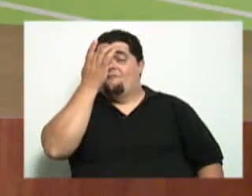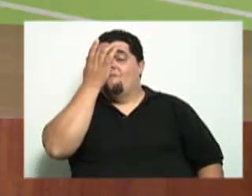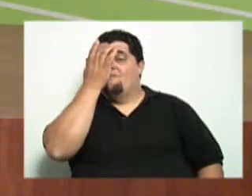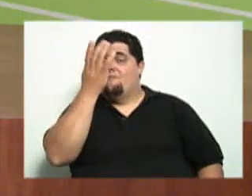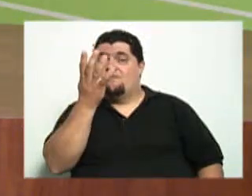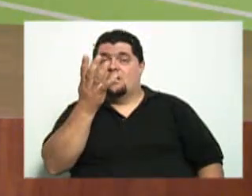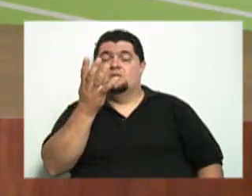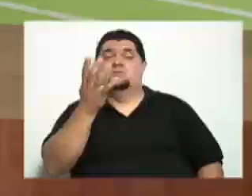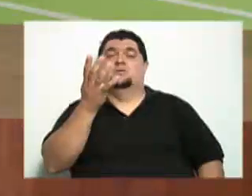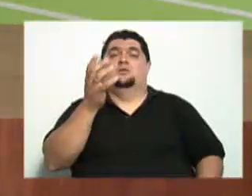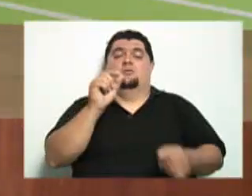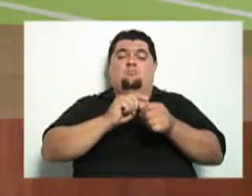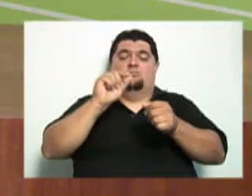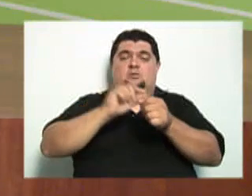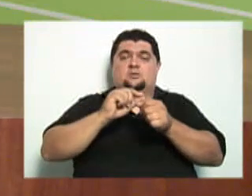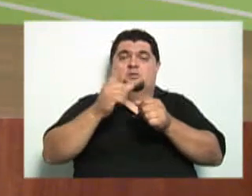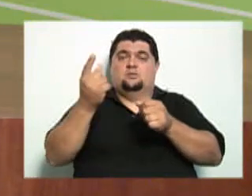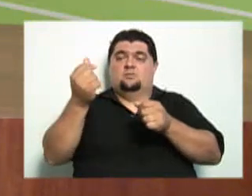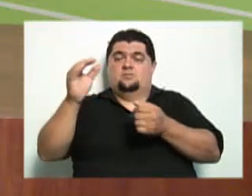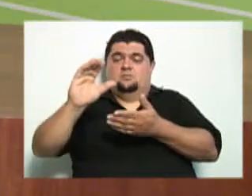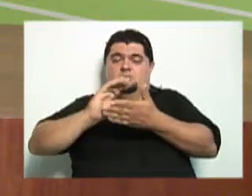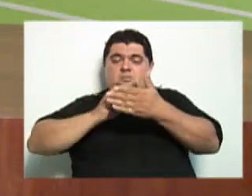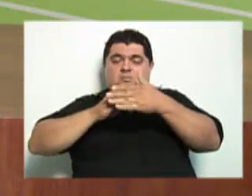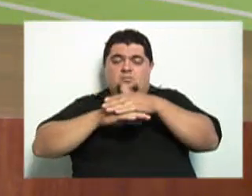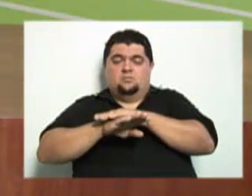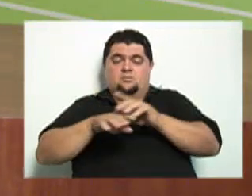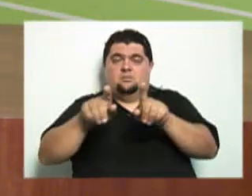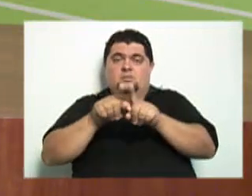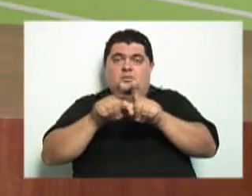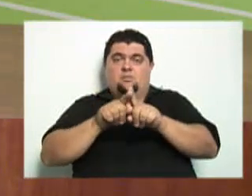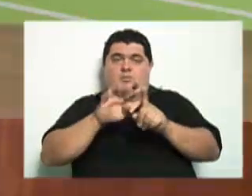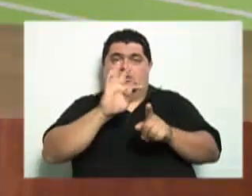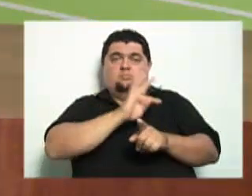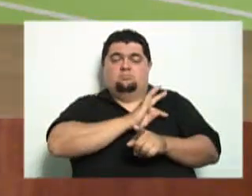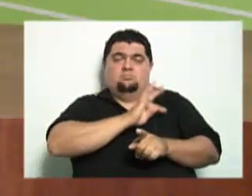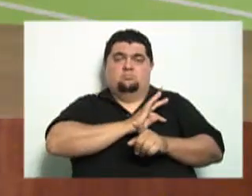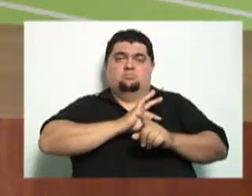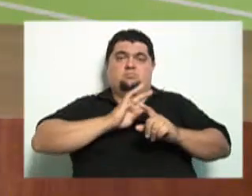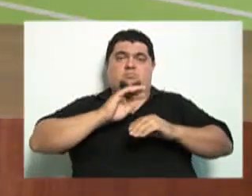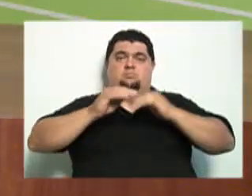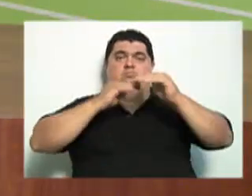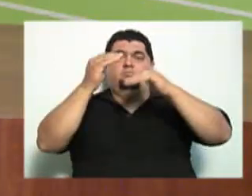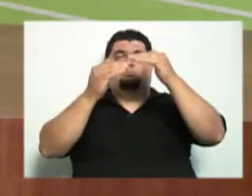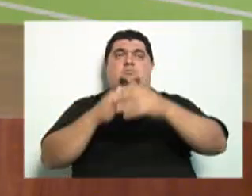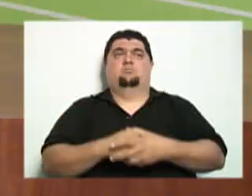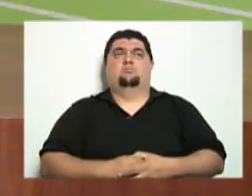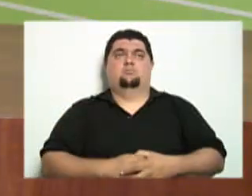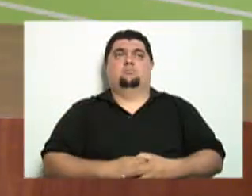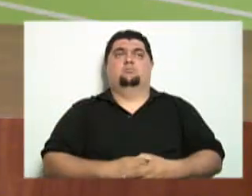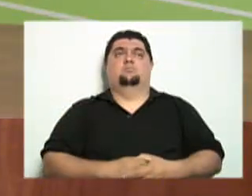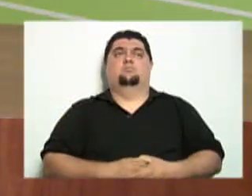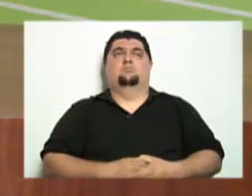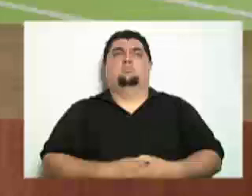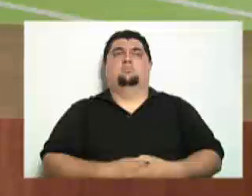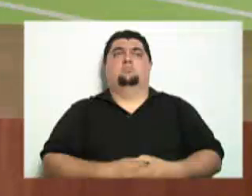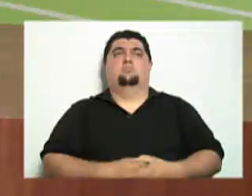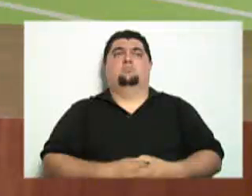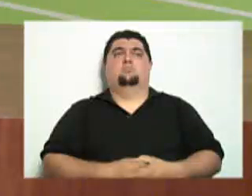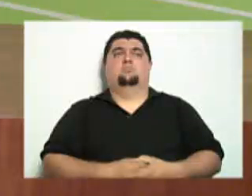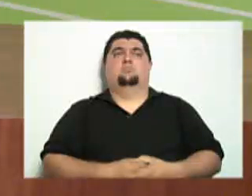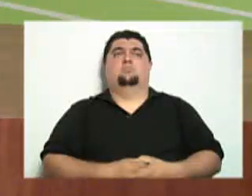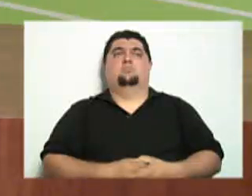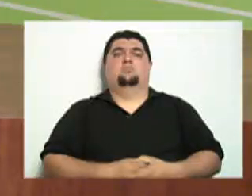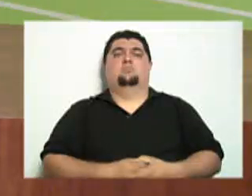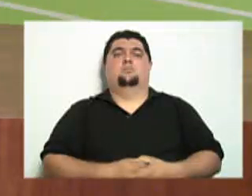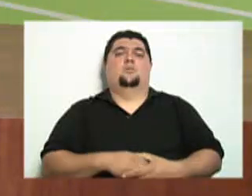de acumulação de capital e de incorporação do progresso técnico. Exatamente. Quais são as instituições positivas? Aquelas